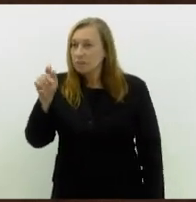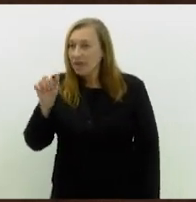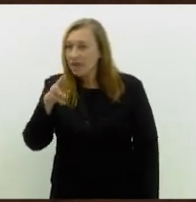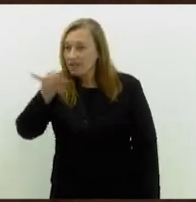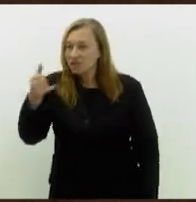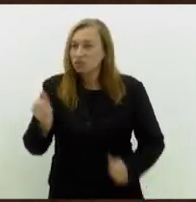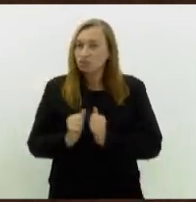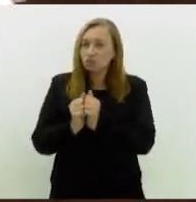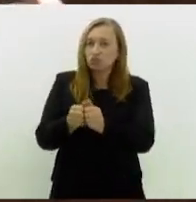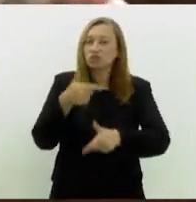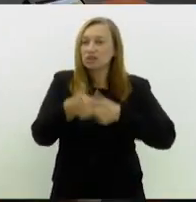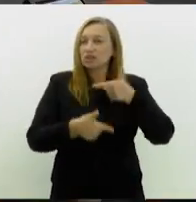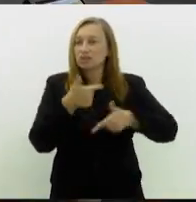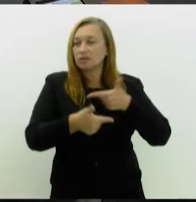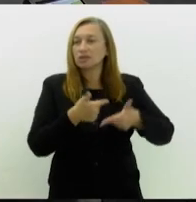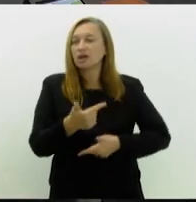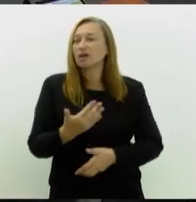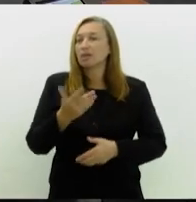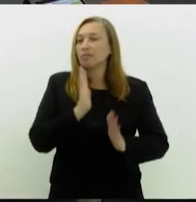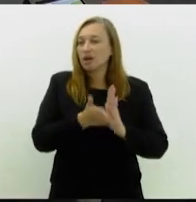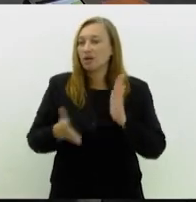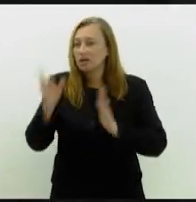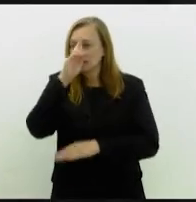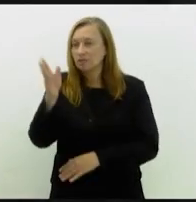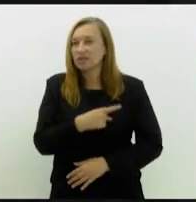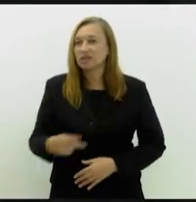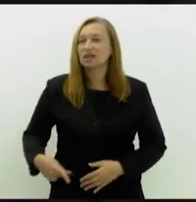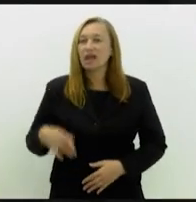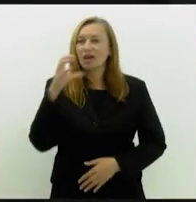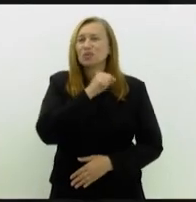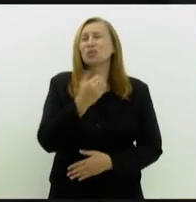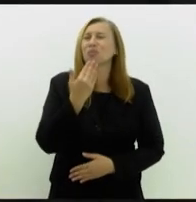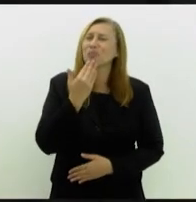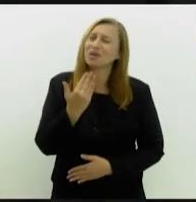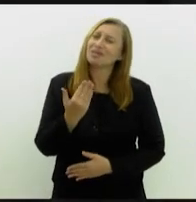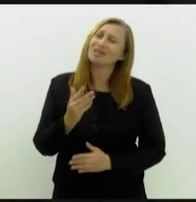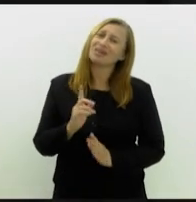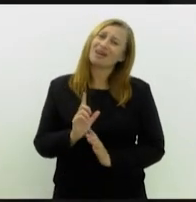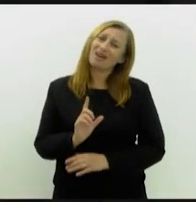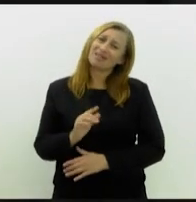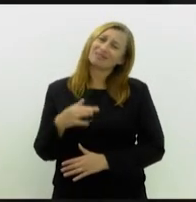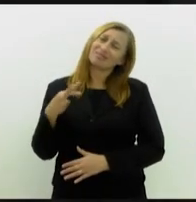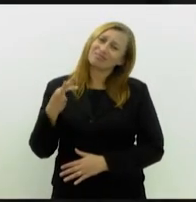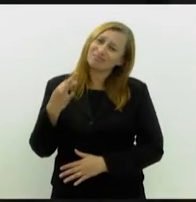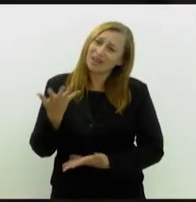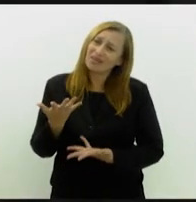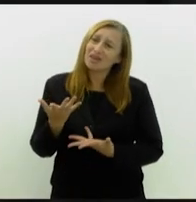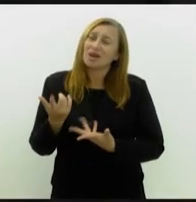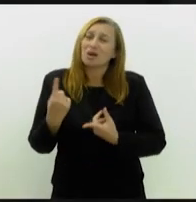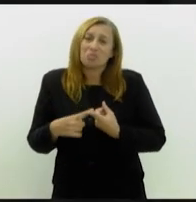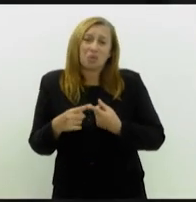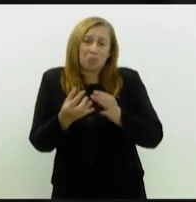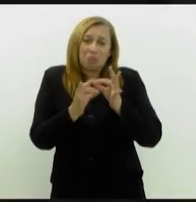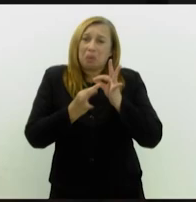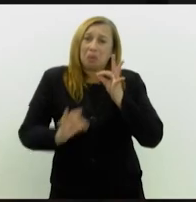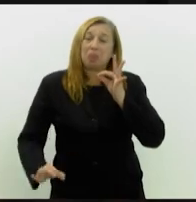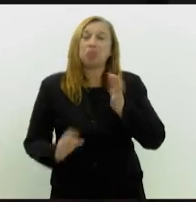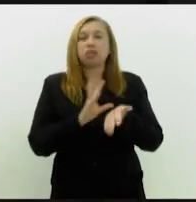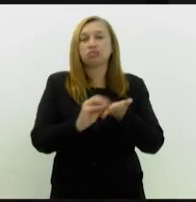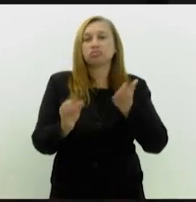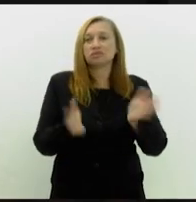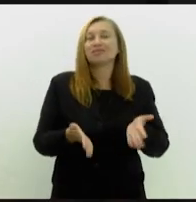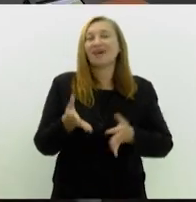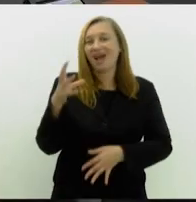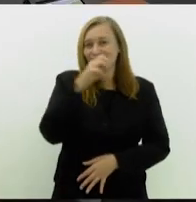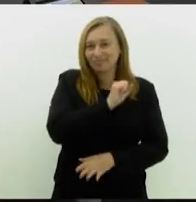nessa luta pela ordem presidenta rid eu só pediria brevidade pra gente que a pauta tá bem extensa hoje vai ser